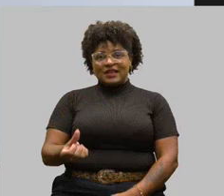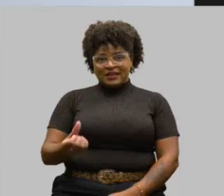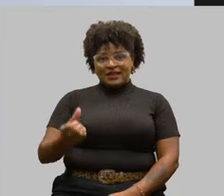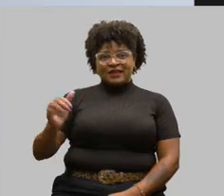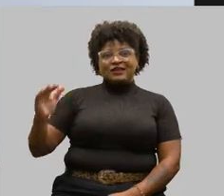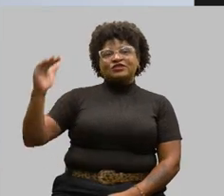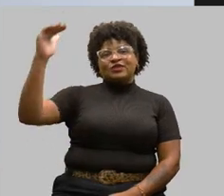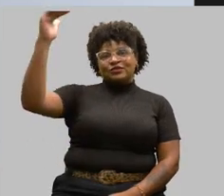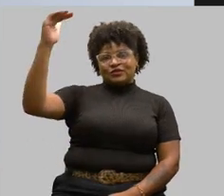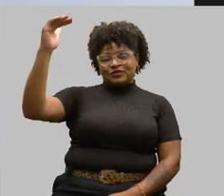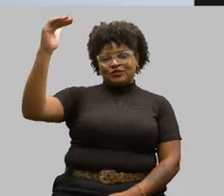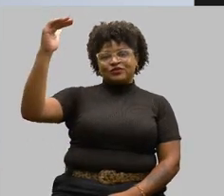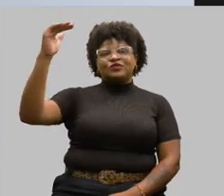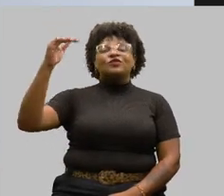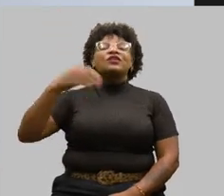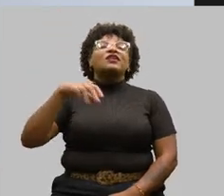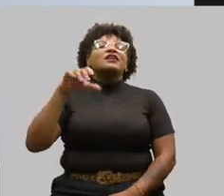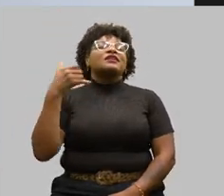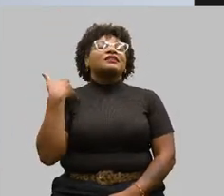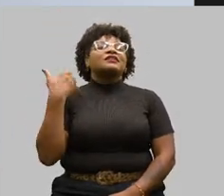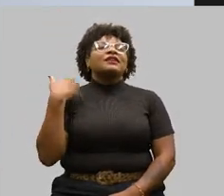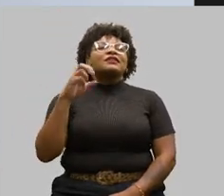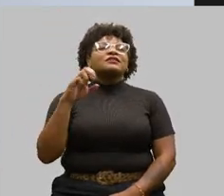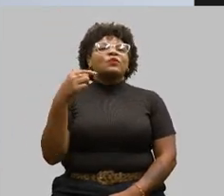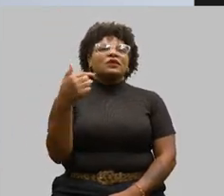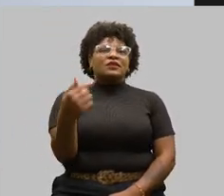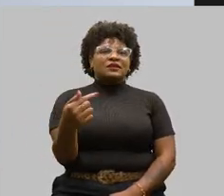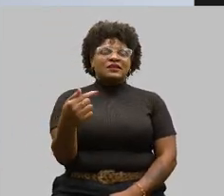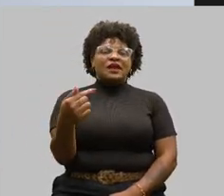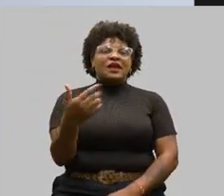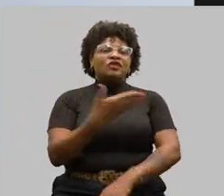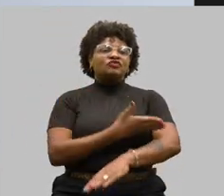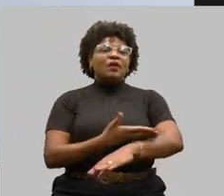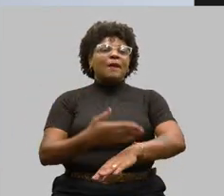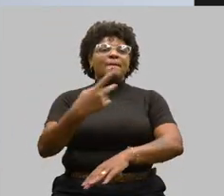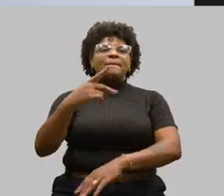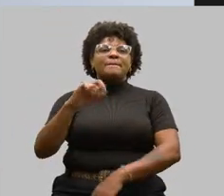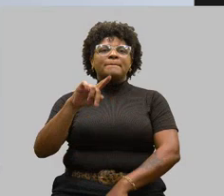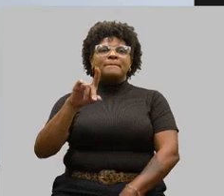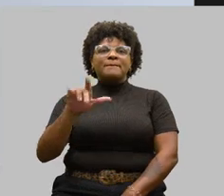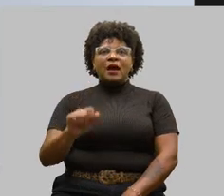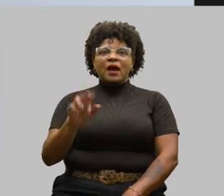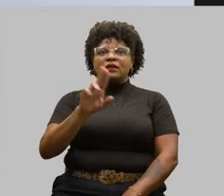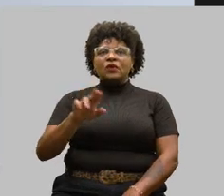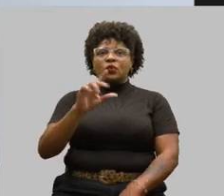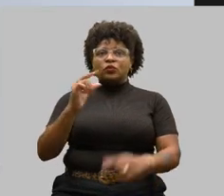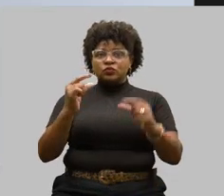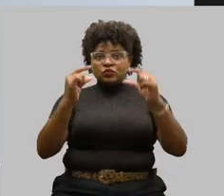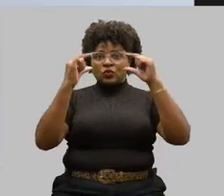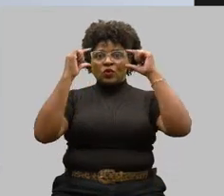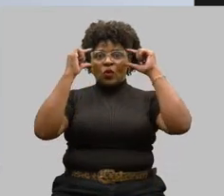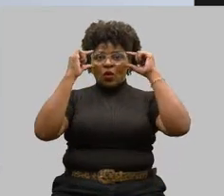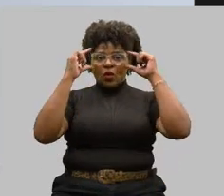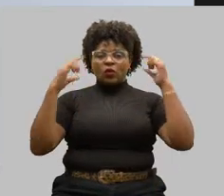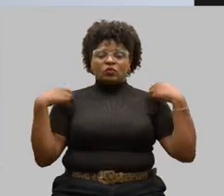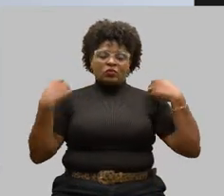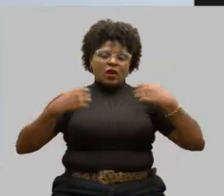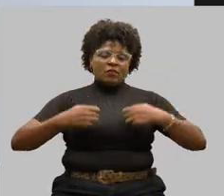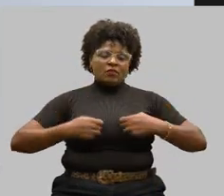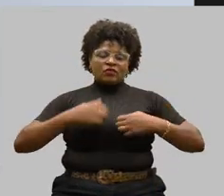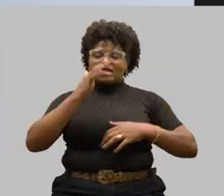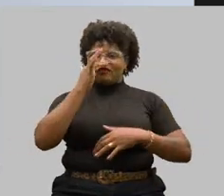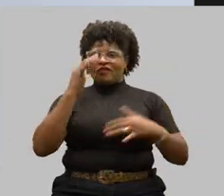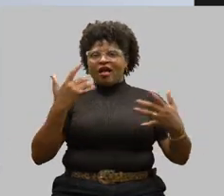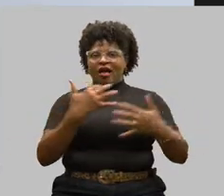anos cor parda cabelos grisalhos comprimento médio uso óculos de grau estou aqui com uma blusa Florida